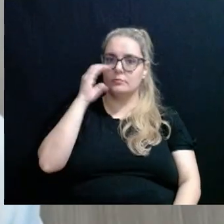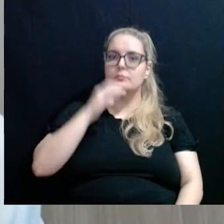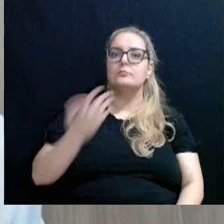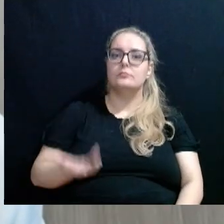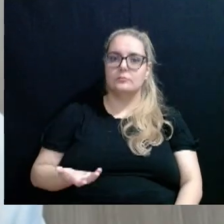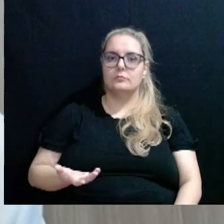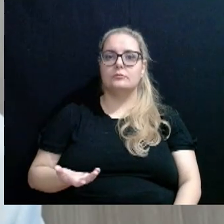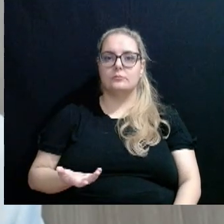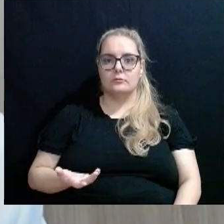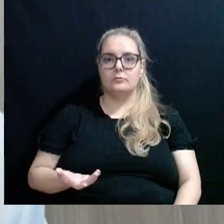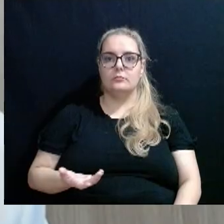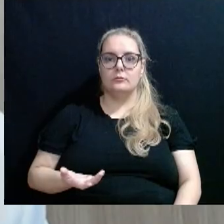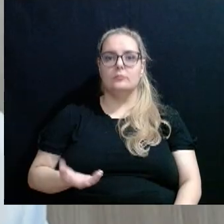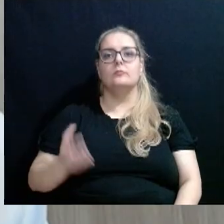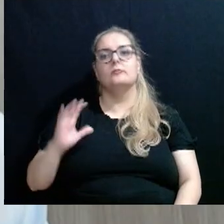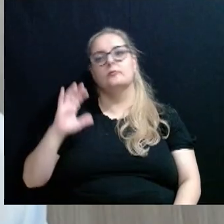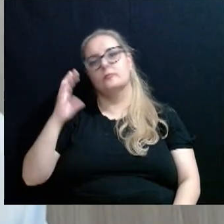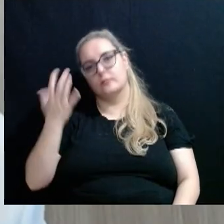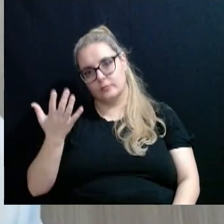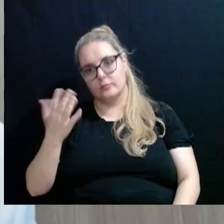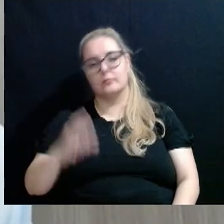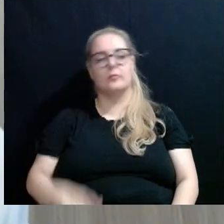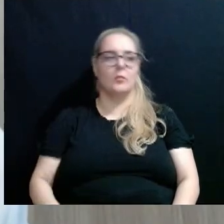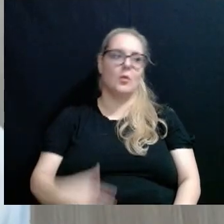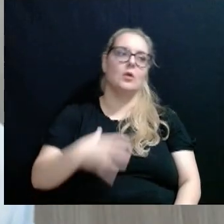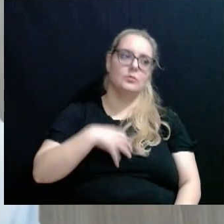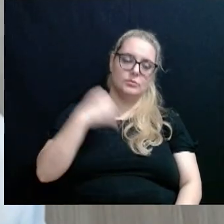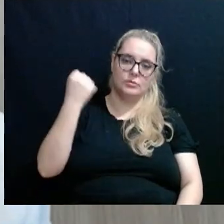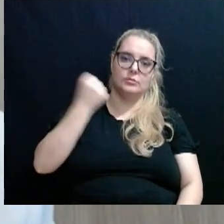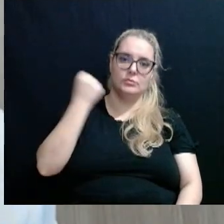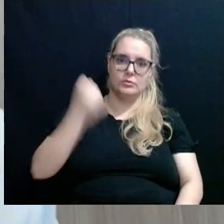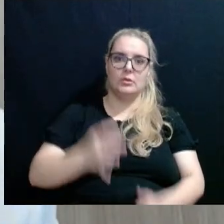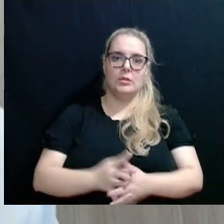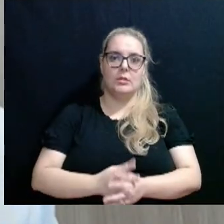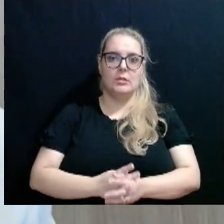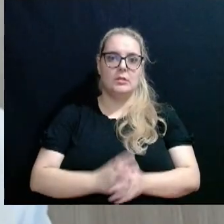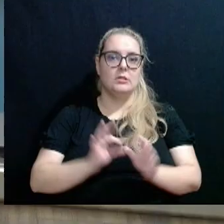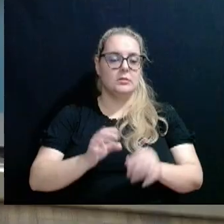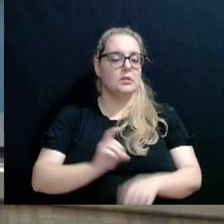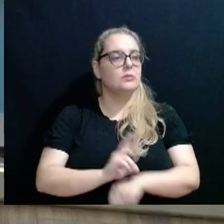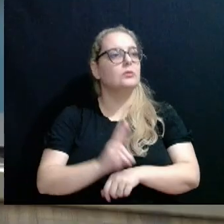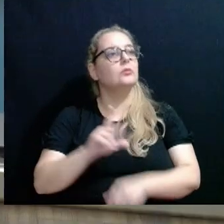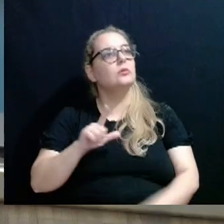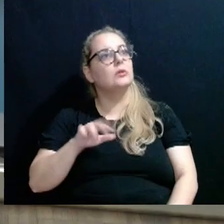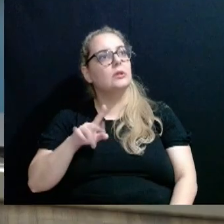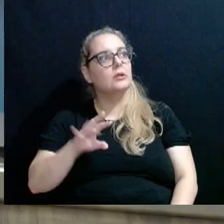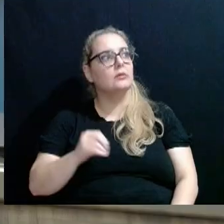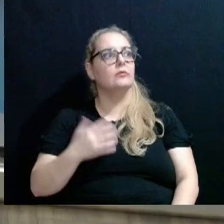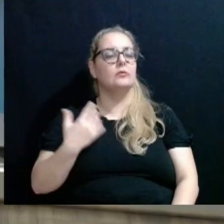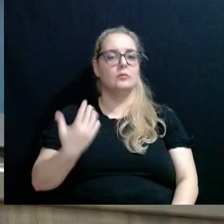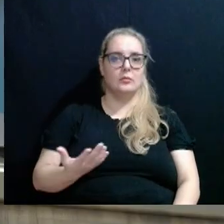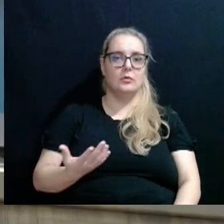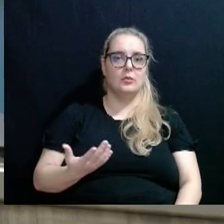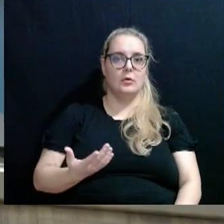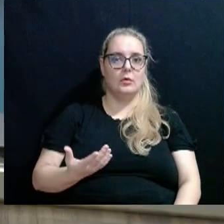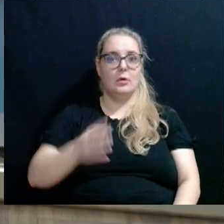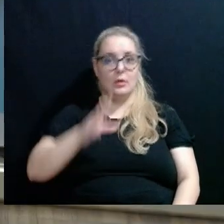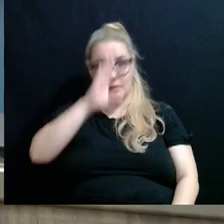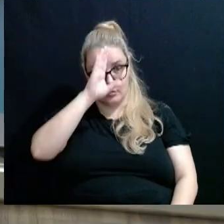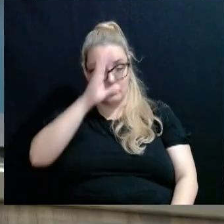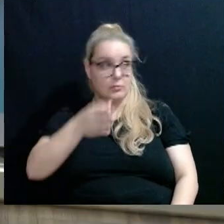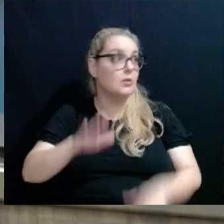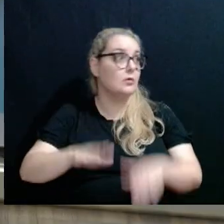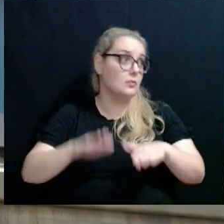agressividade e rapidez para a ocorrência das formas graves. Certo. E, doutor Lívio, já que